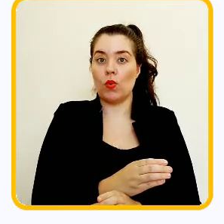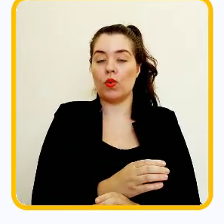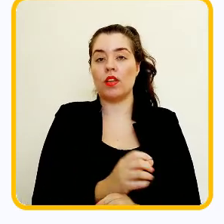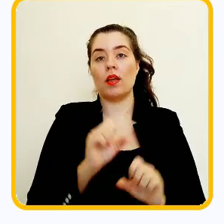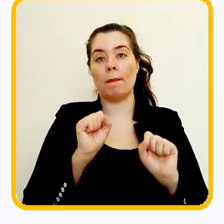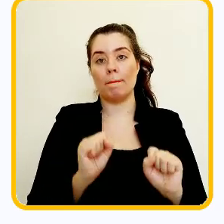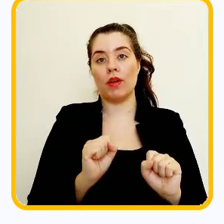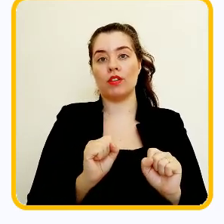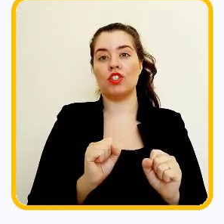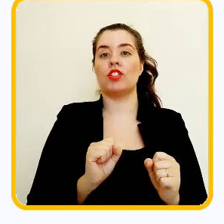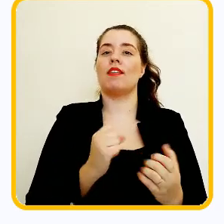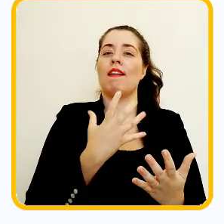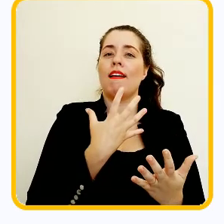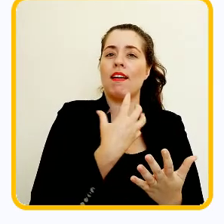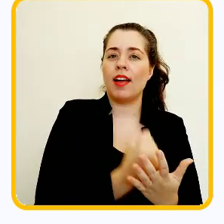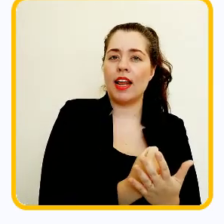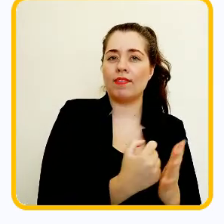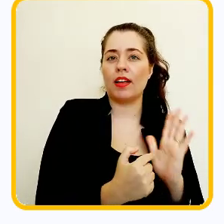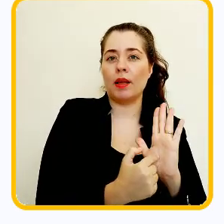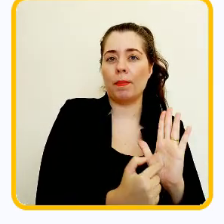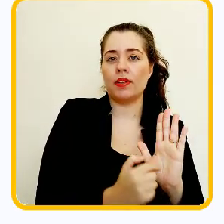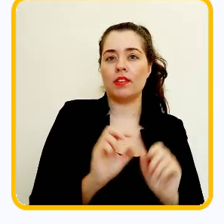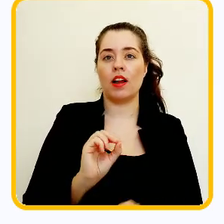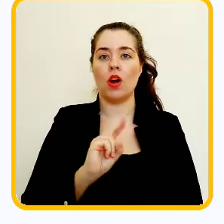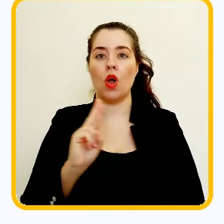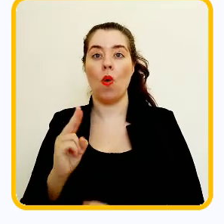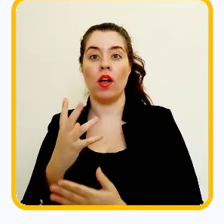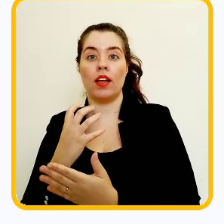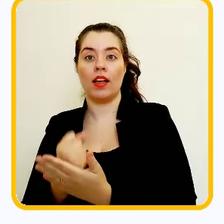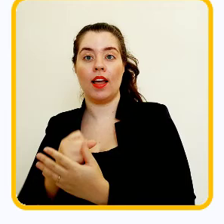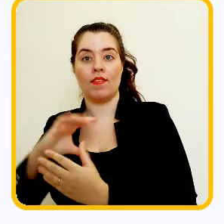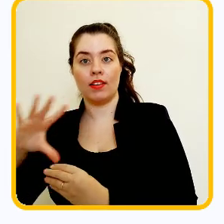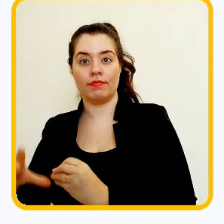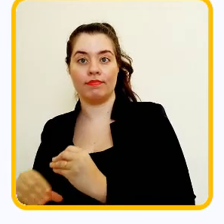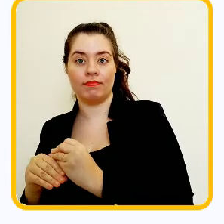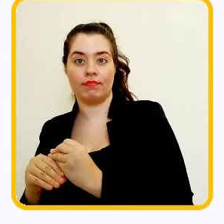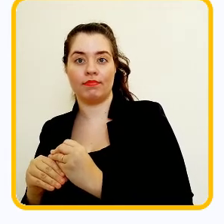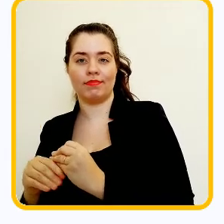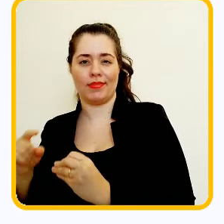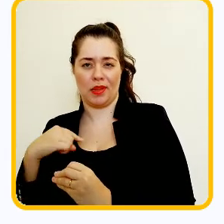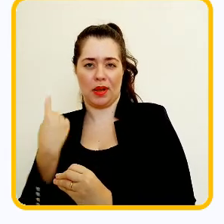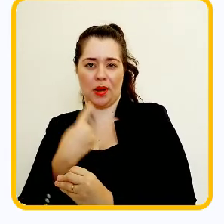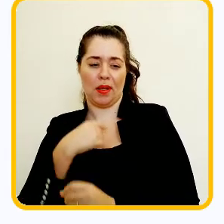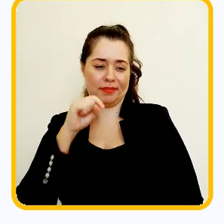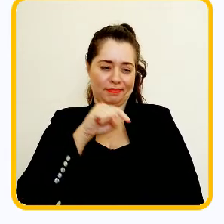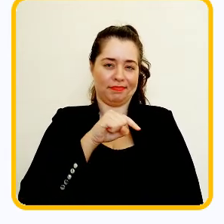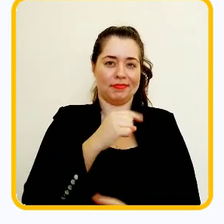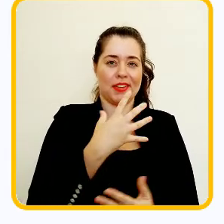item. Nós vamos clicar em Gravar e mostrar. Aí está o item postado.